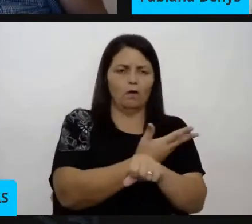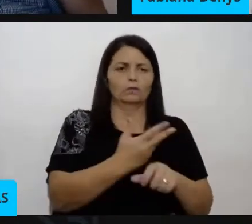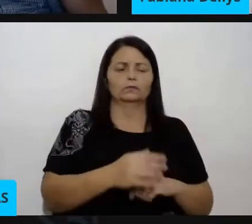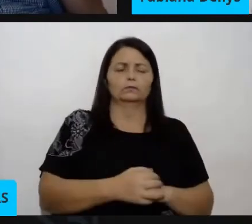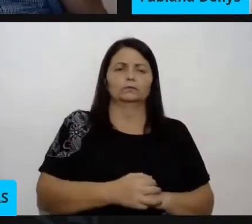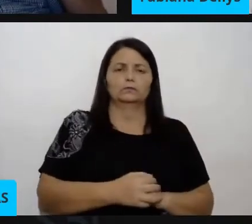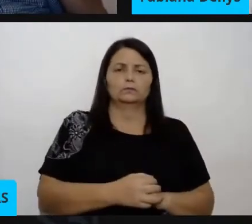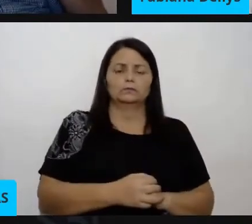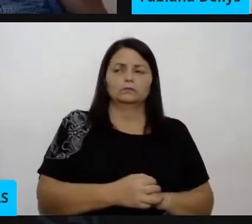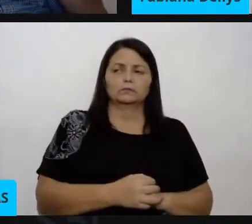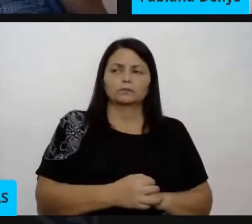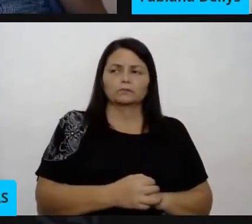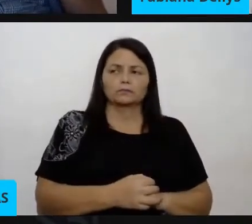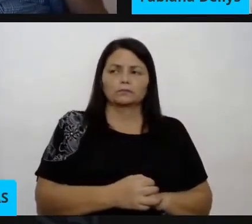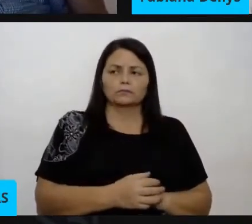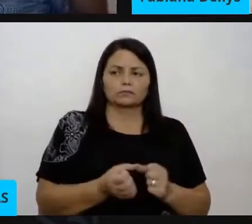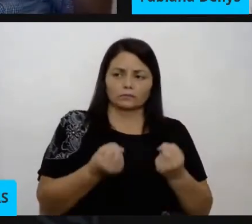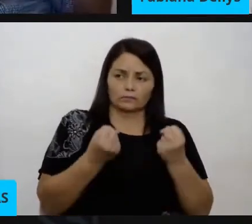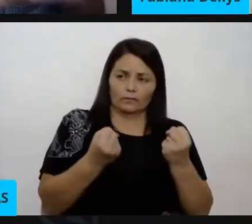enorme.